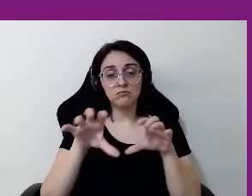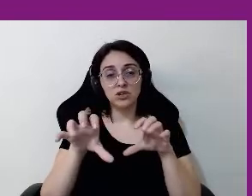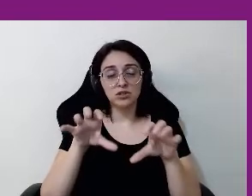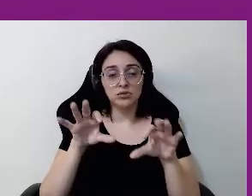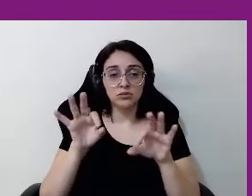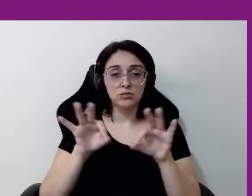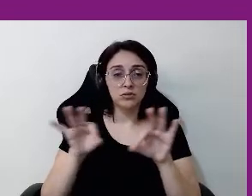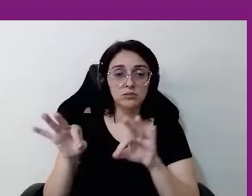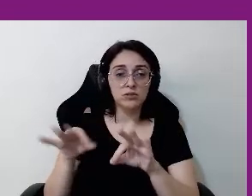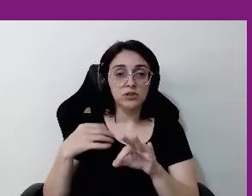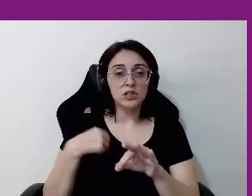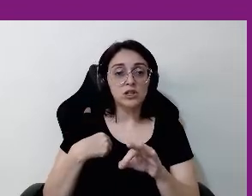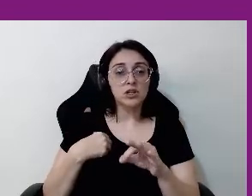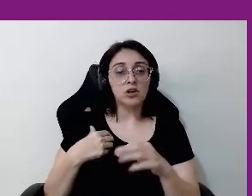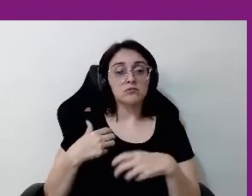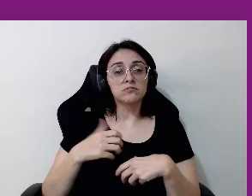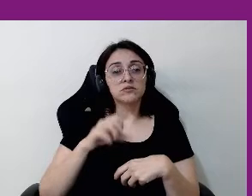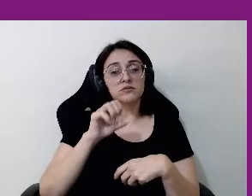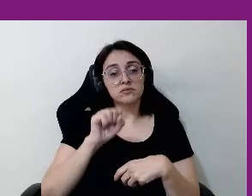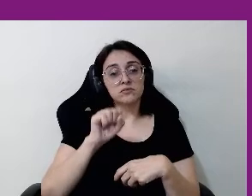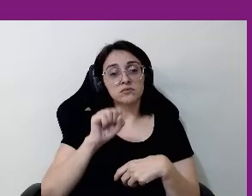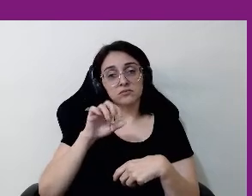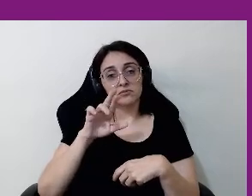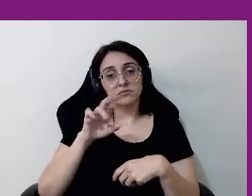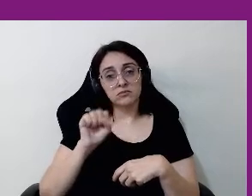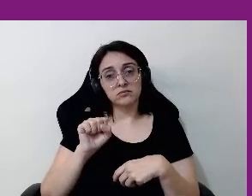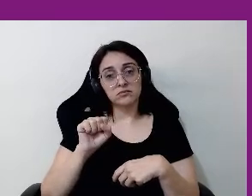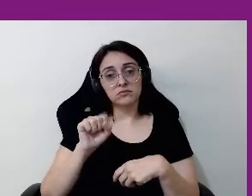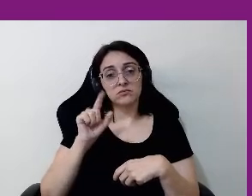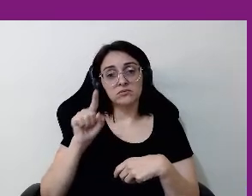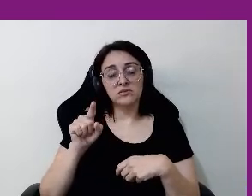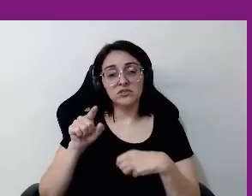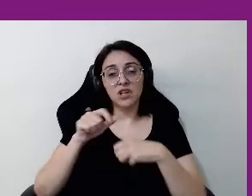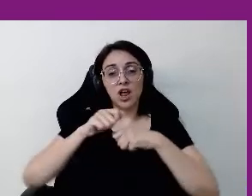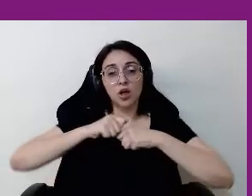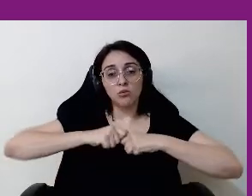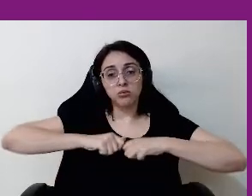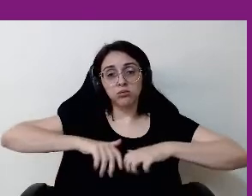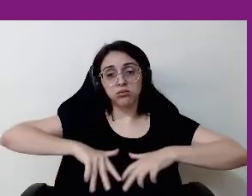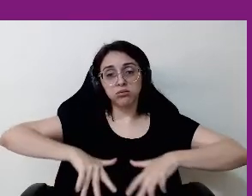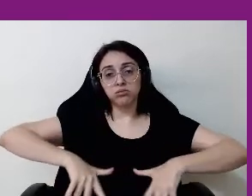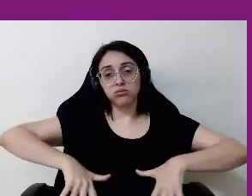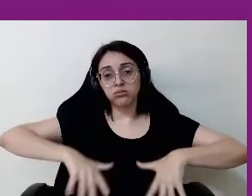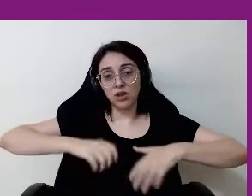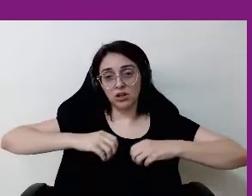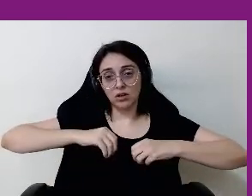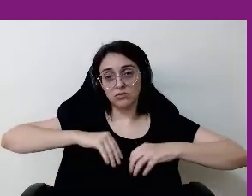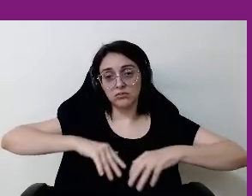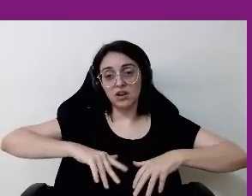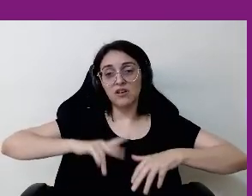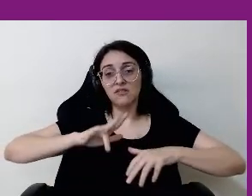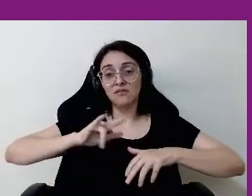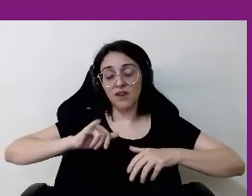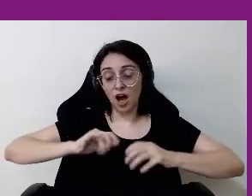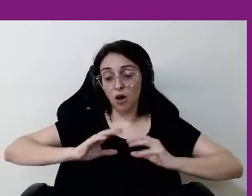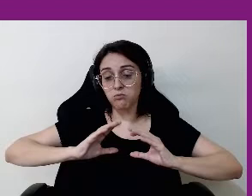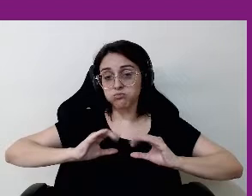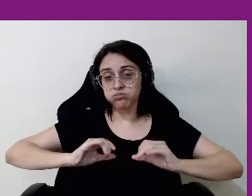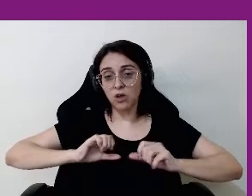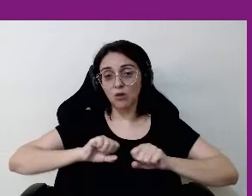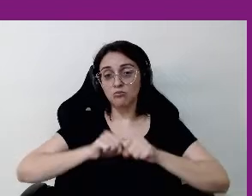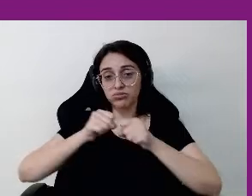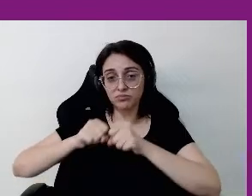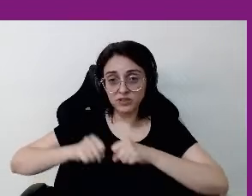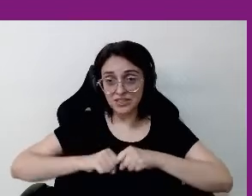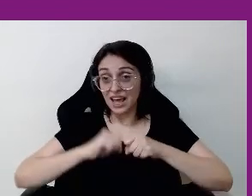que assim, desconforto respiratório agudo, né, quando extravasa plasma para dentro do alvéolo, a gente vai ter uma grande massa de colapso, e quanto